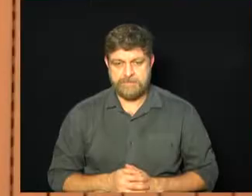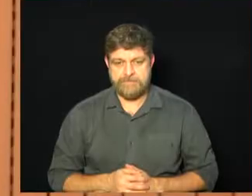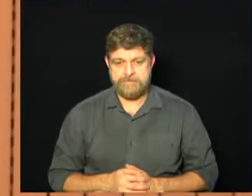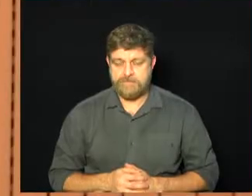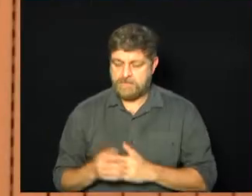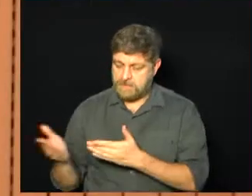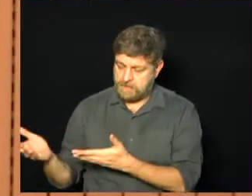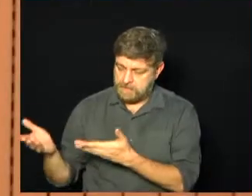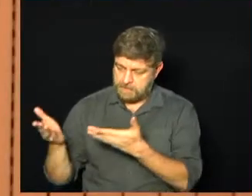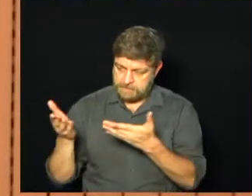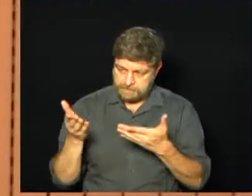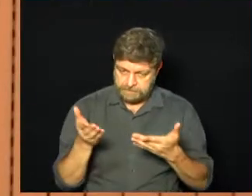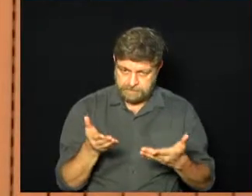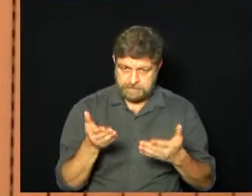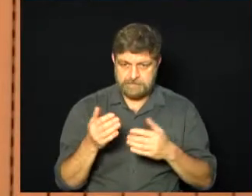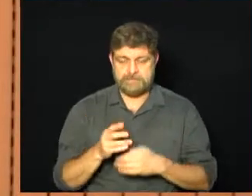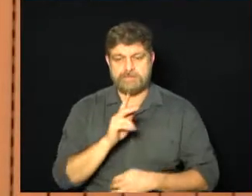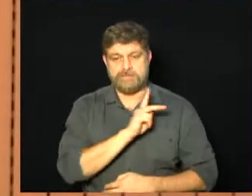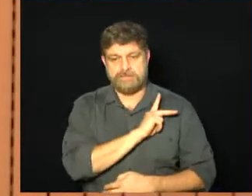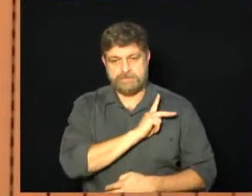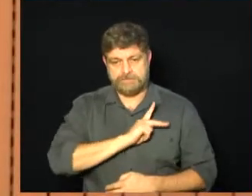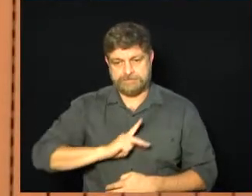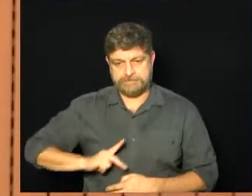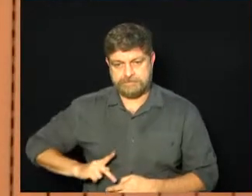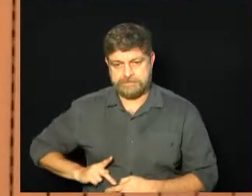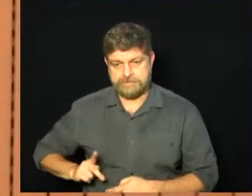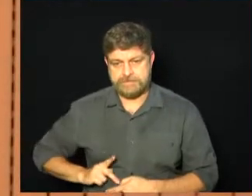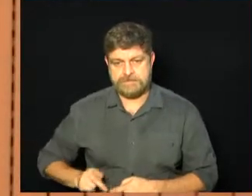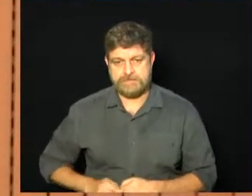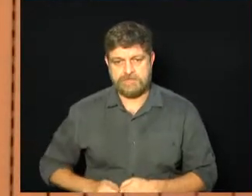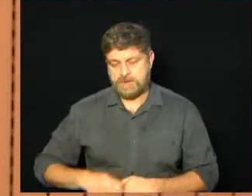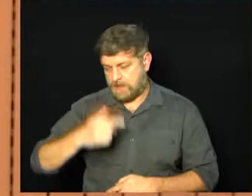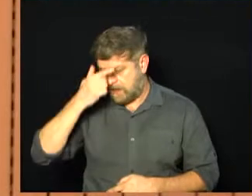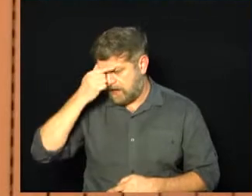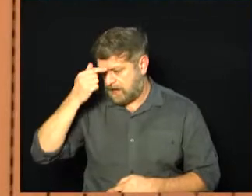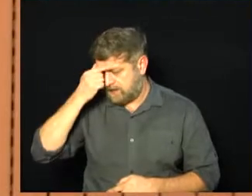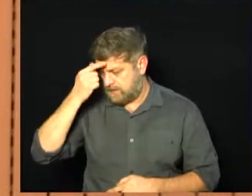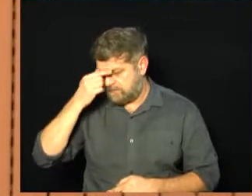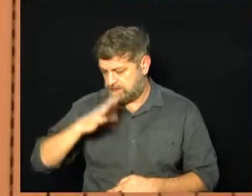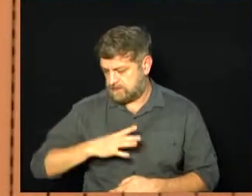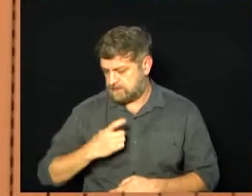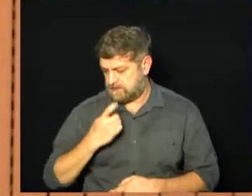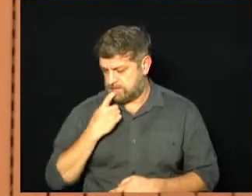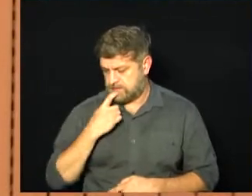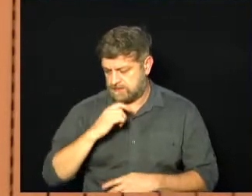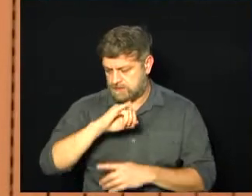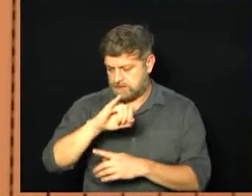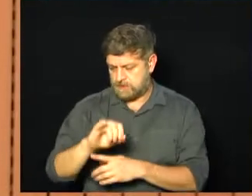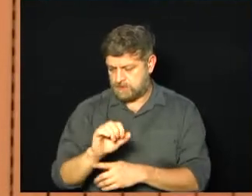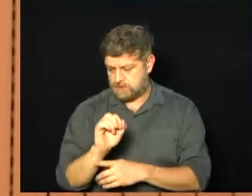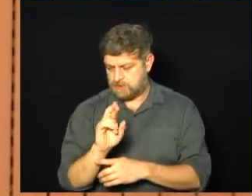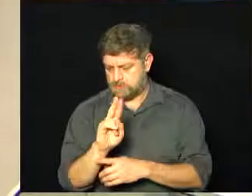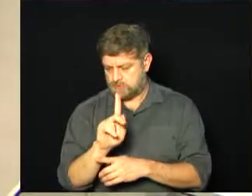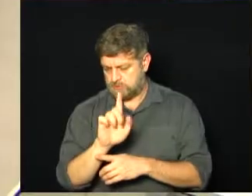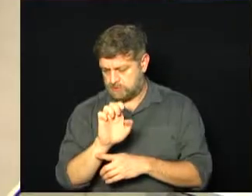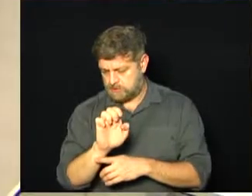Convidamos agora o presidente da Academia Campinense de Letras, senhor Jorge Alves de Lima.